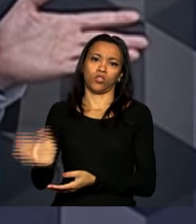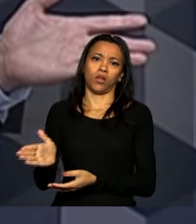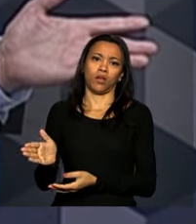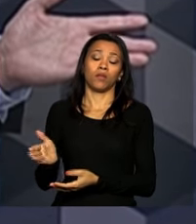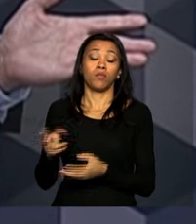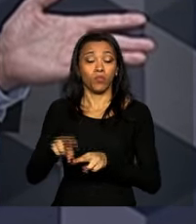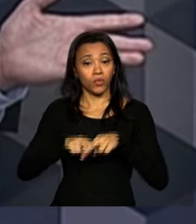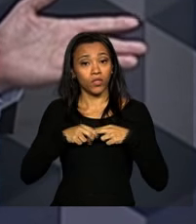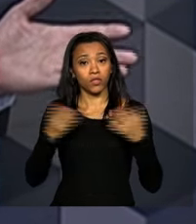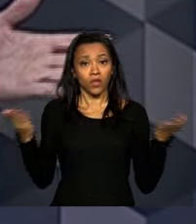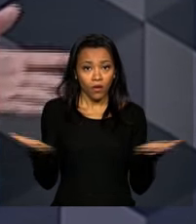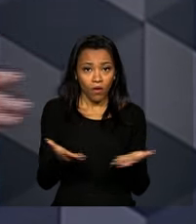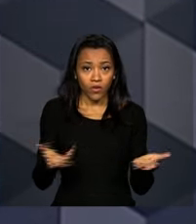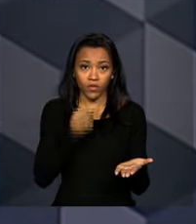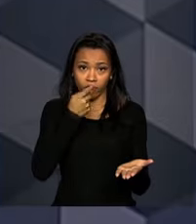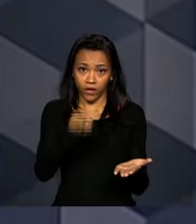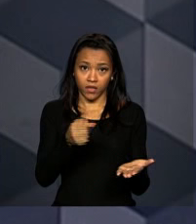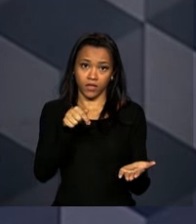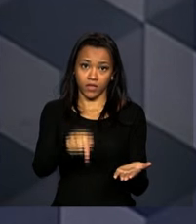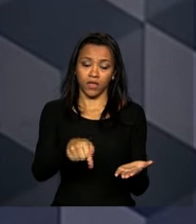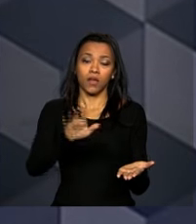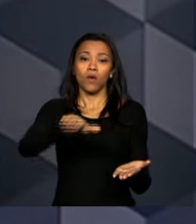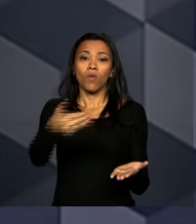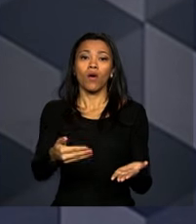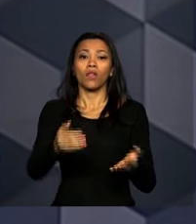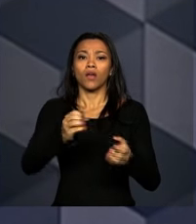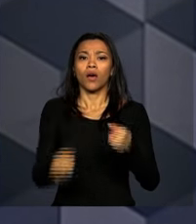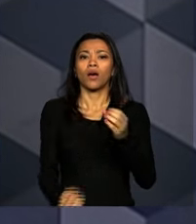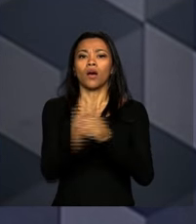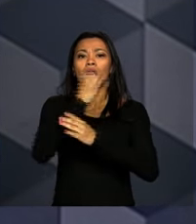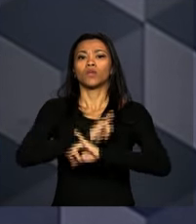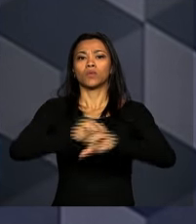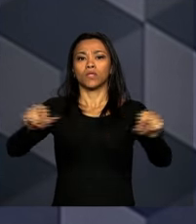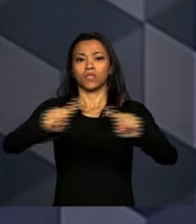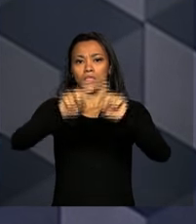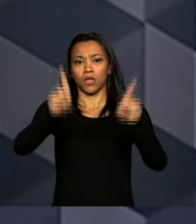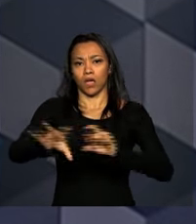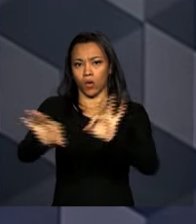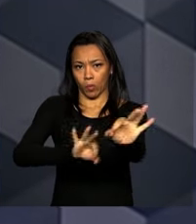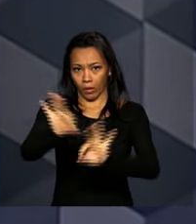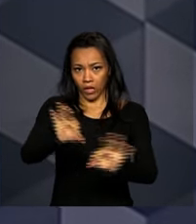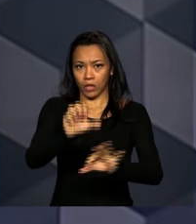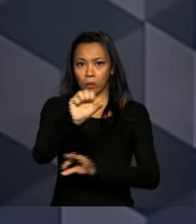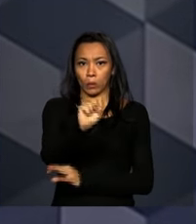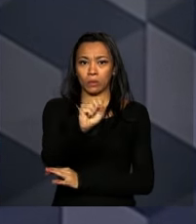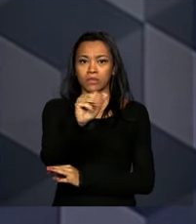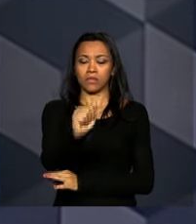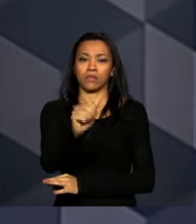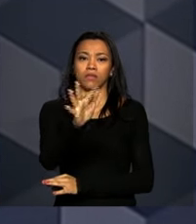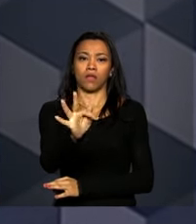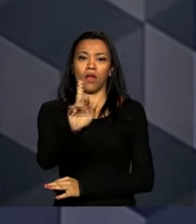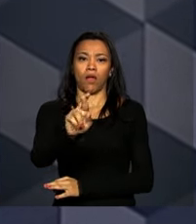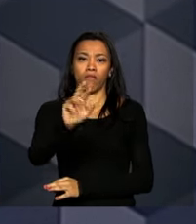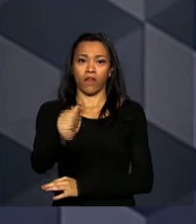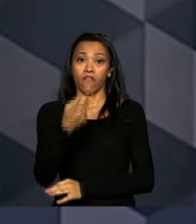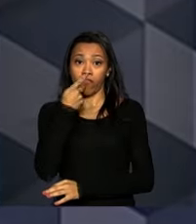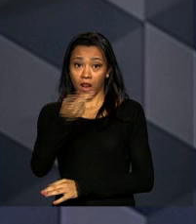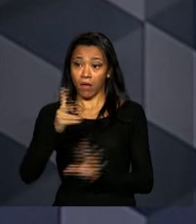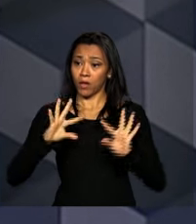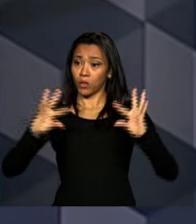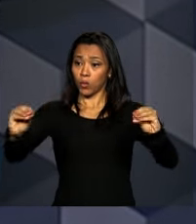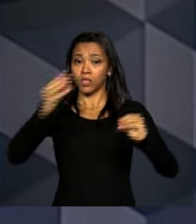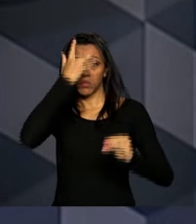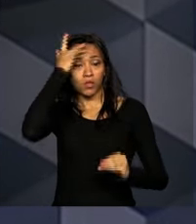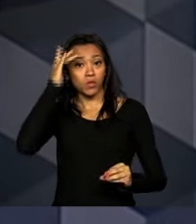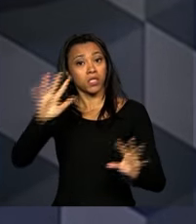estamos fazendo aqui hoje. Ao anunciarmos o Plano Safra, nós estamos dizendo a todos os produtores que agora estão